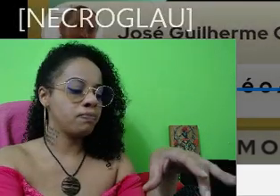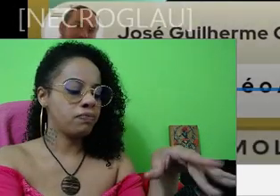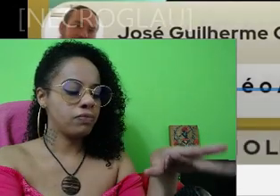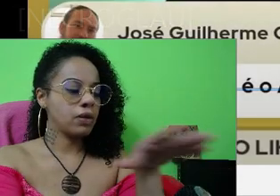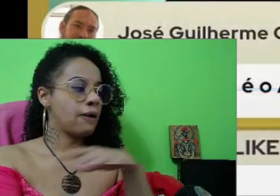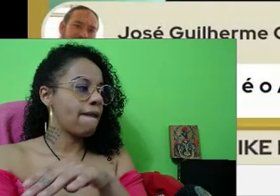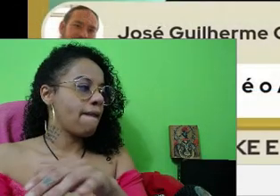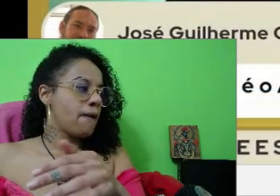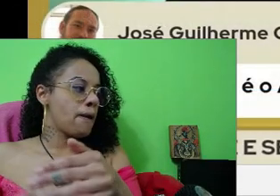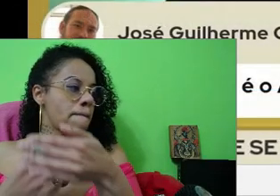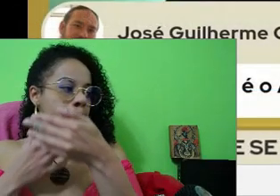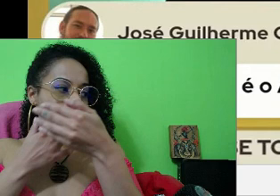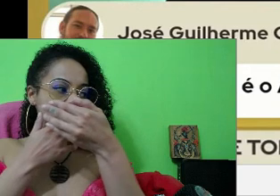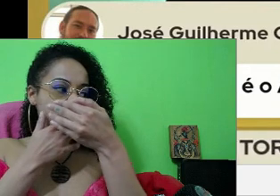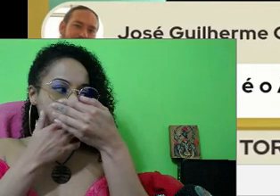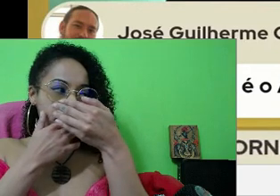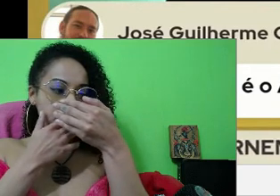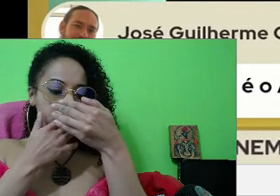viu